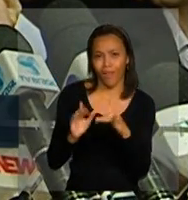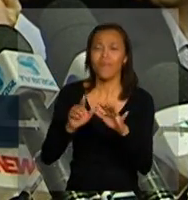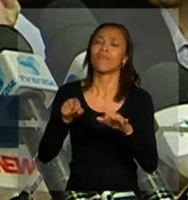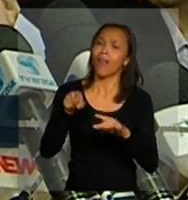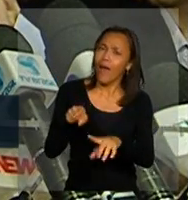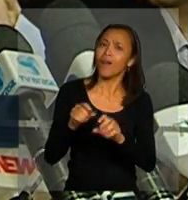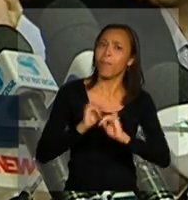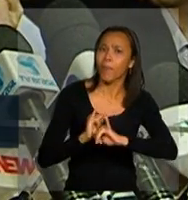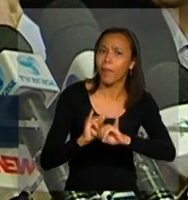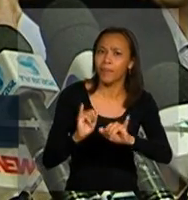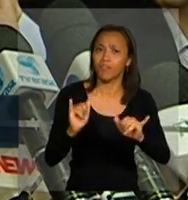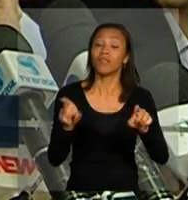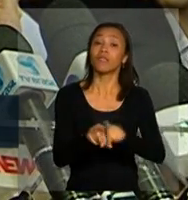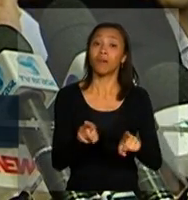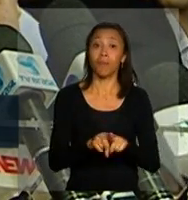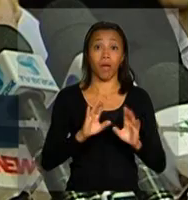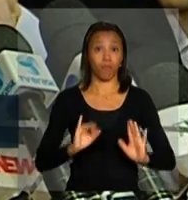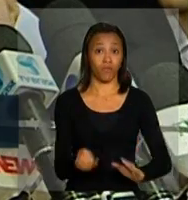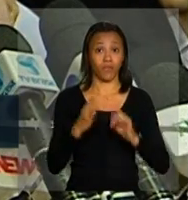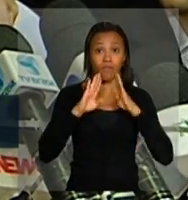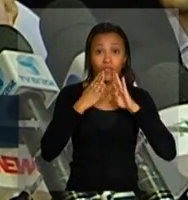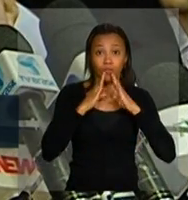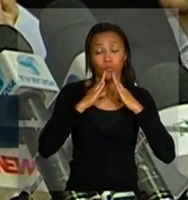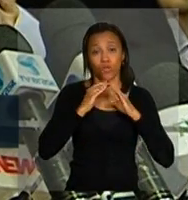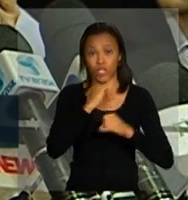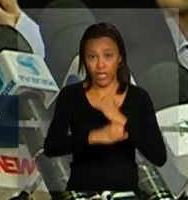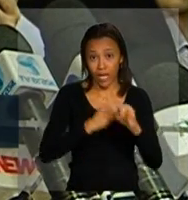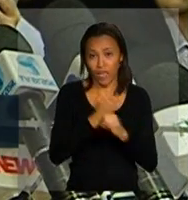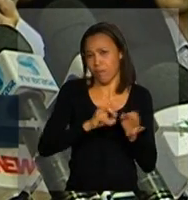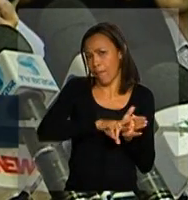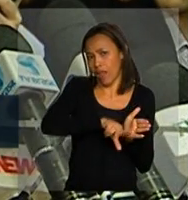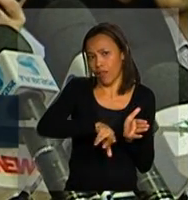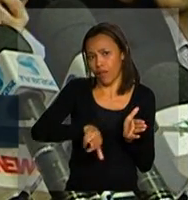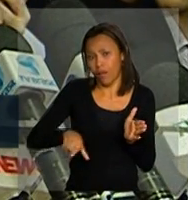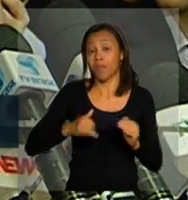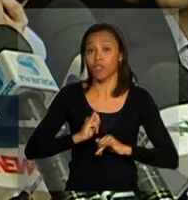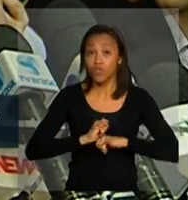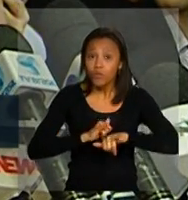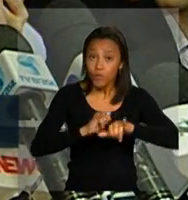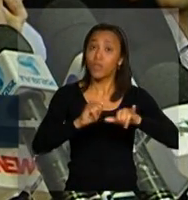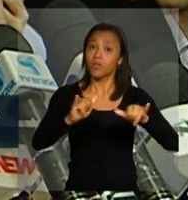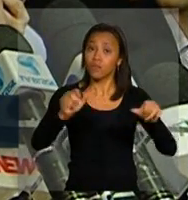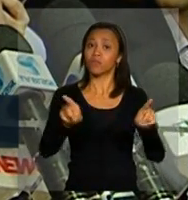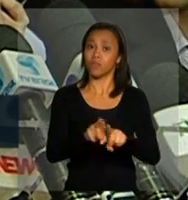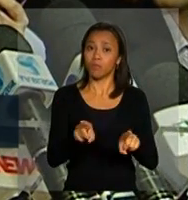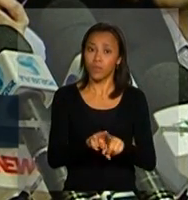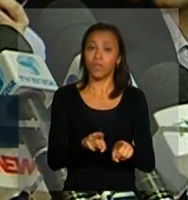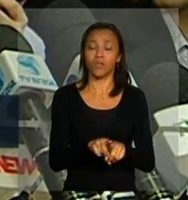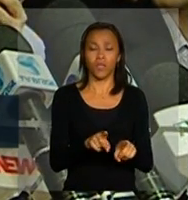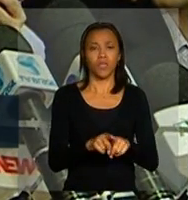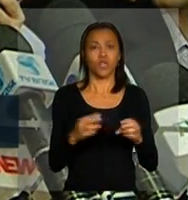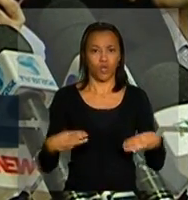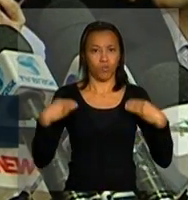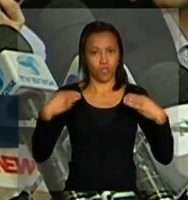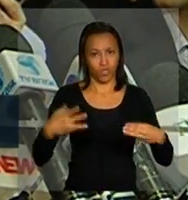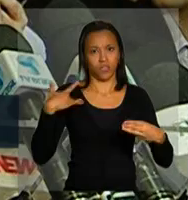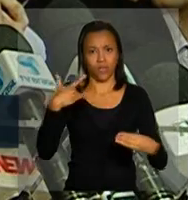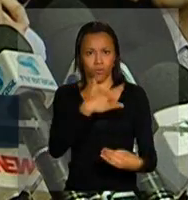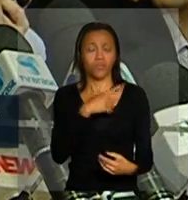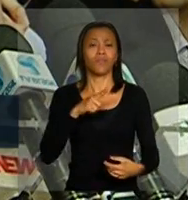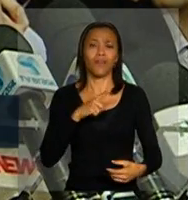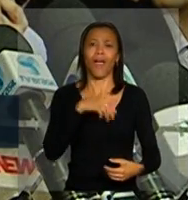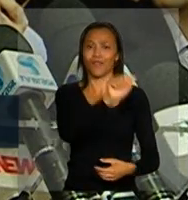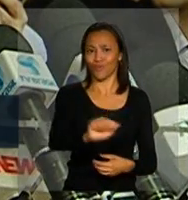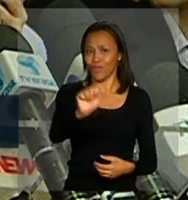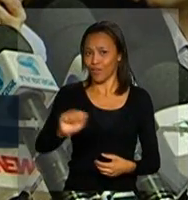de comunicação nas redes sociais. O Ministério da Saúde, através das mídias sociais que o Ministério da Saúde ocupa, de entidades